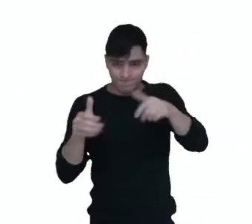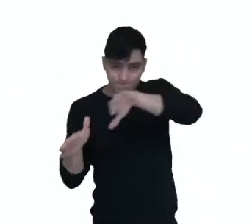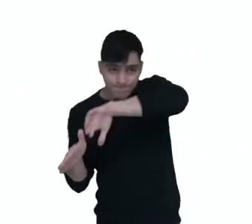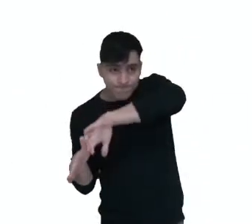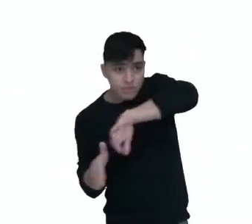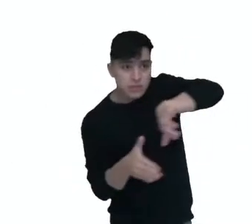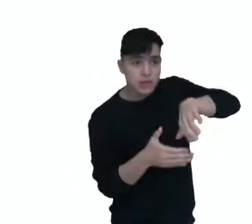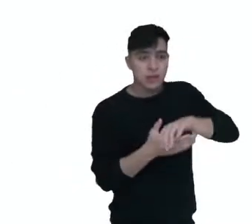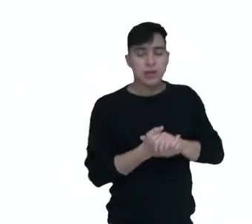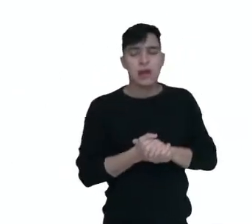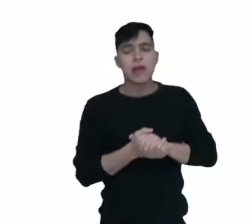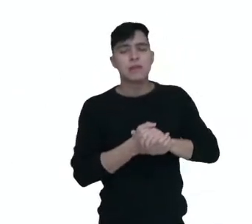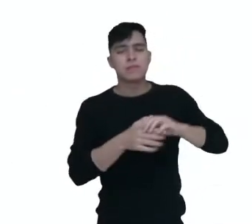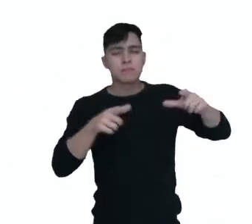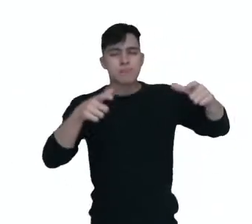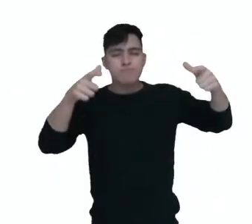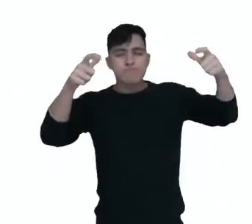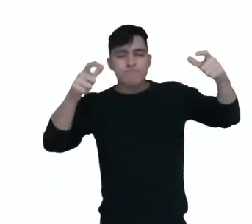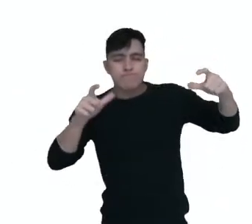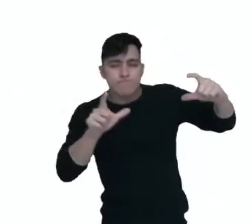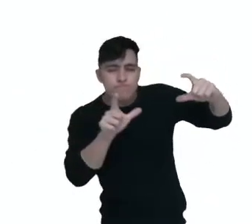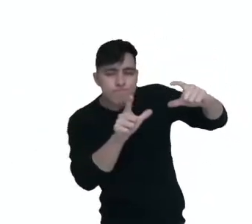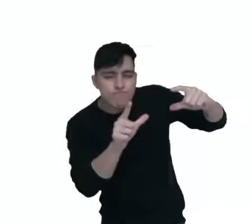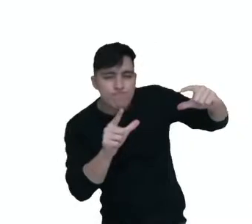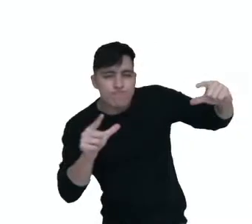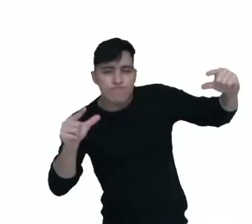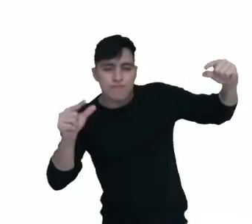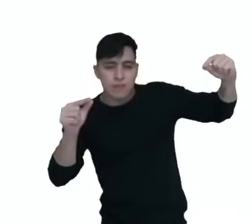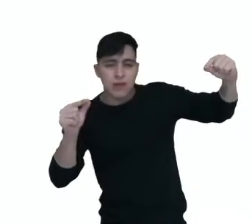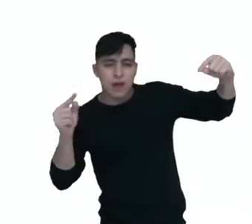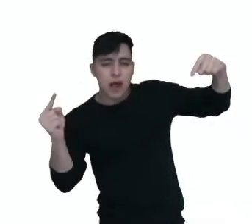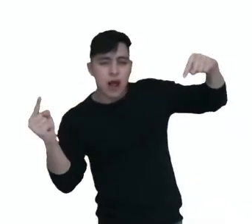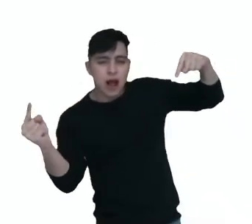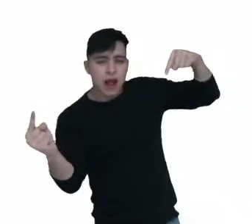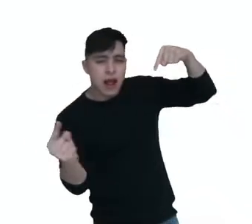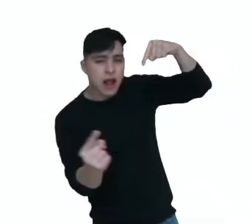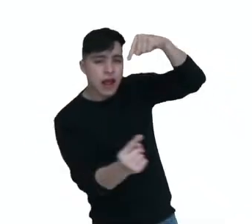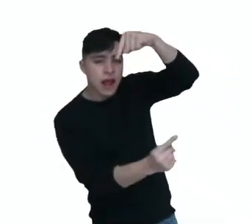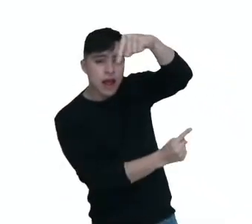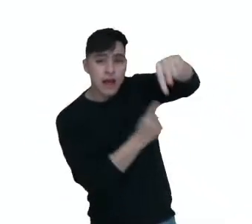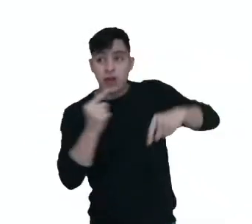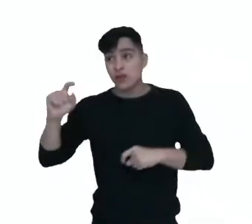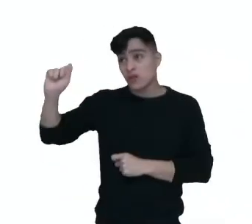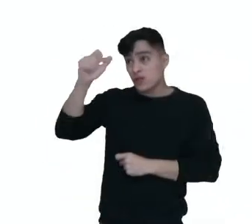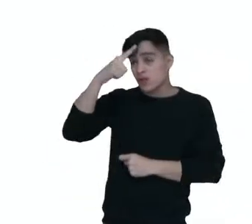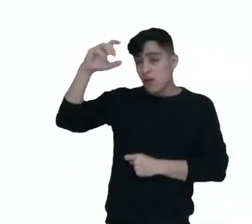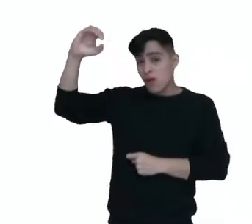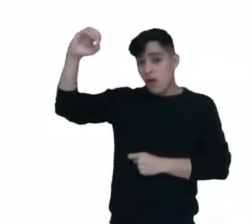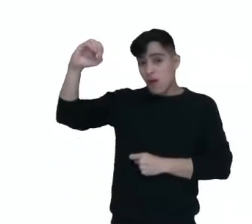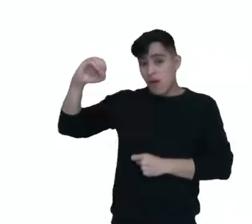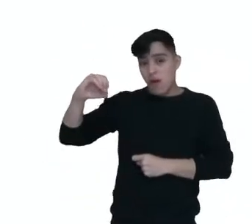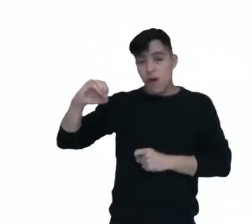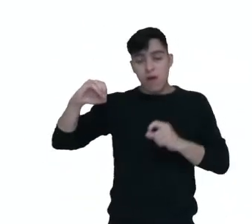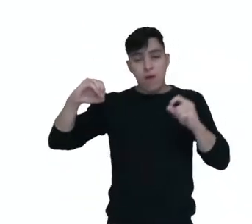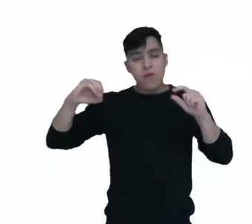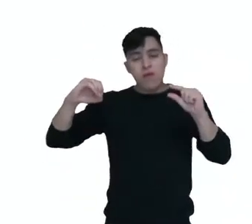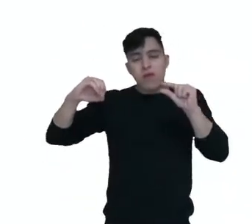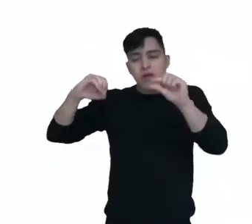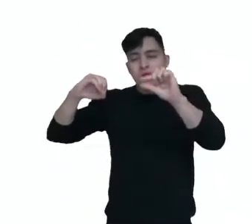serem elípticas, os planetas se movem mais lentamente quando estão longe do Sol e sua velocidade vai